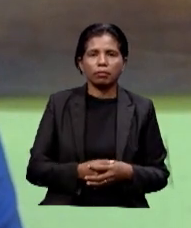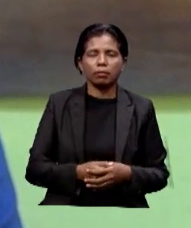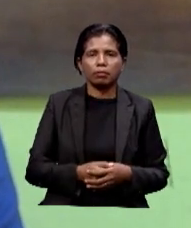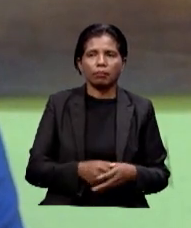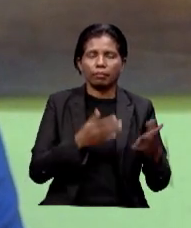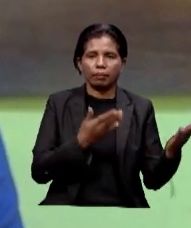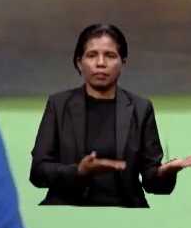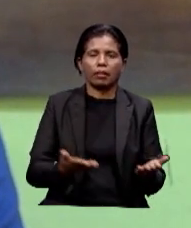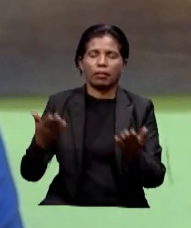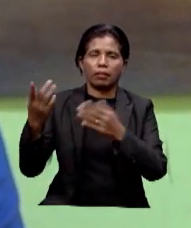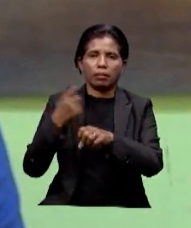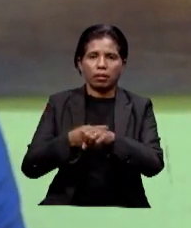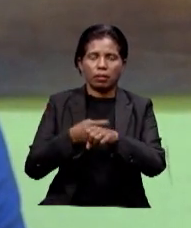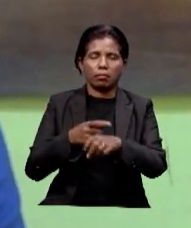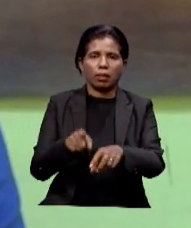lori asuntu ini batin pun arknya.